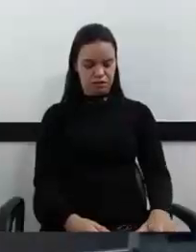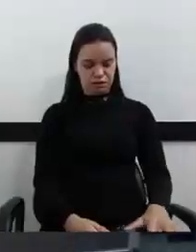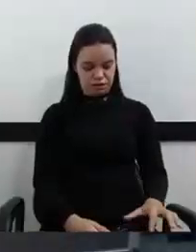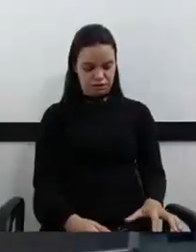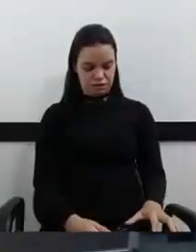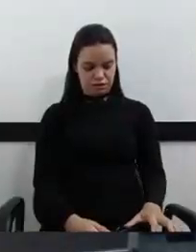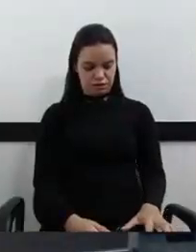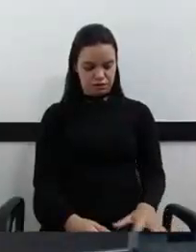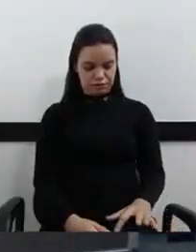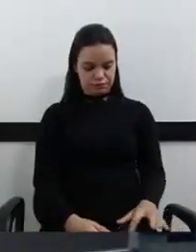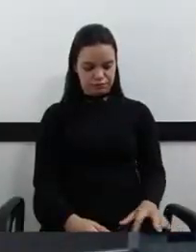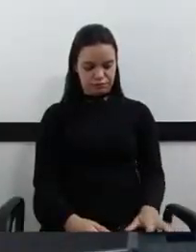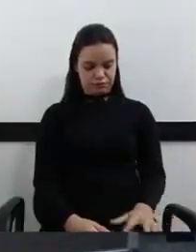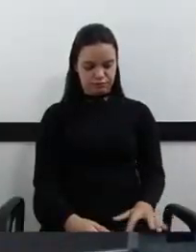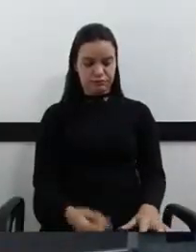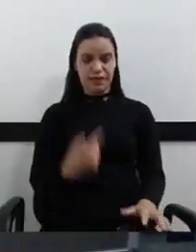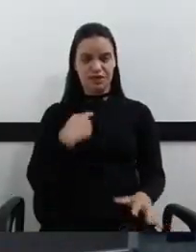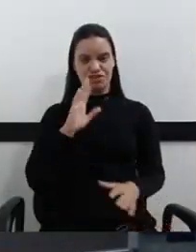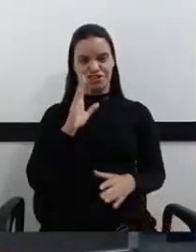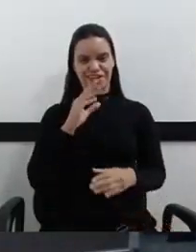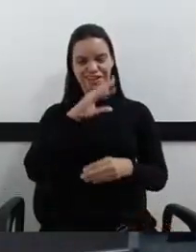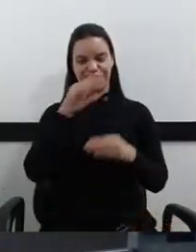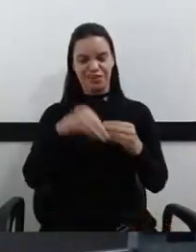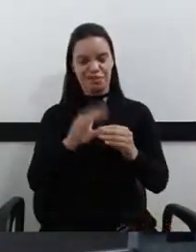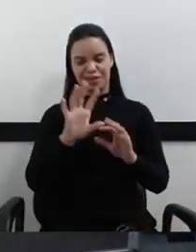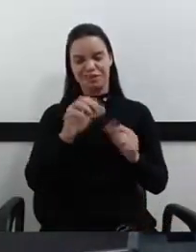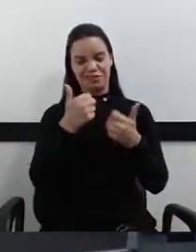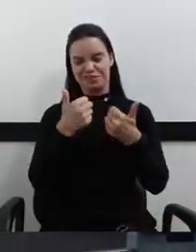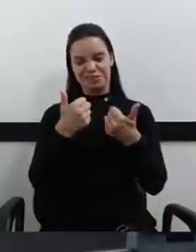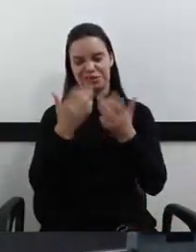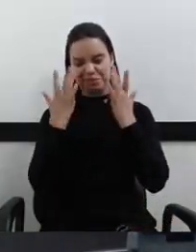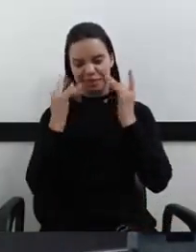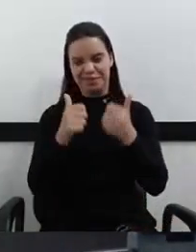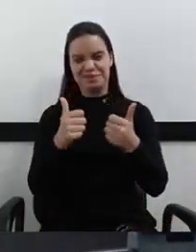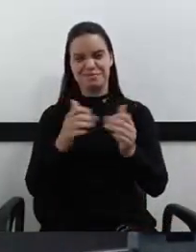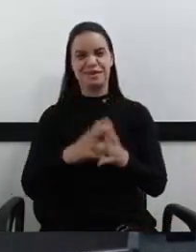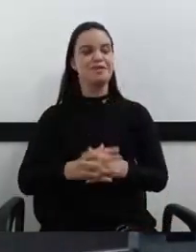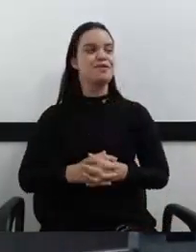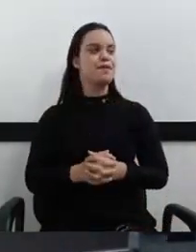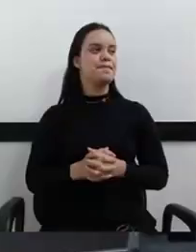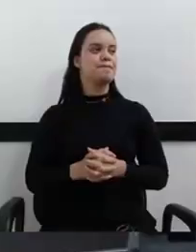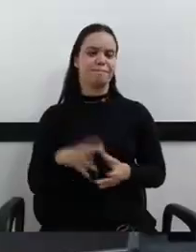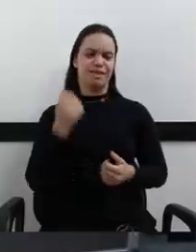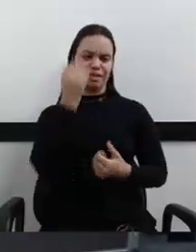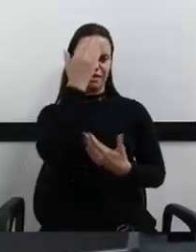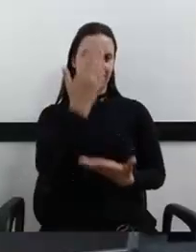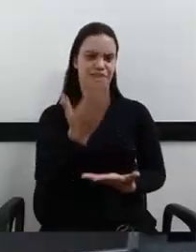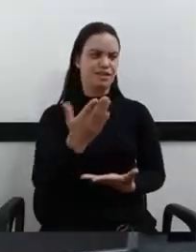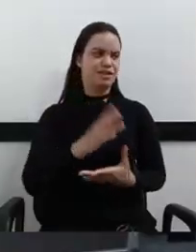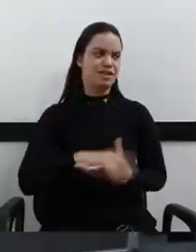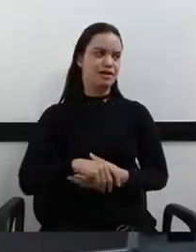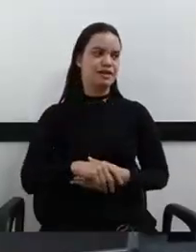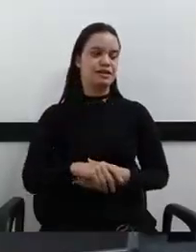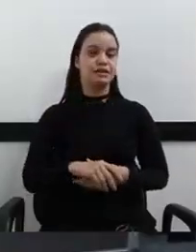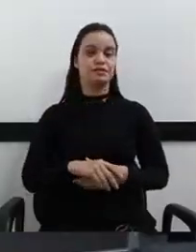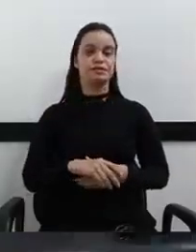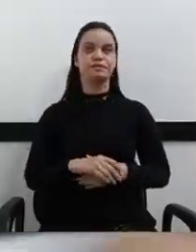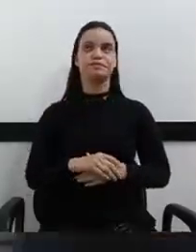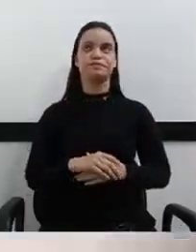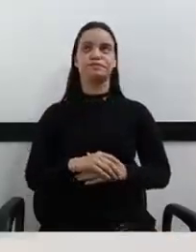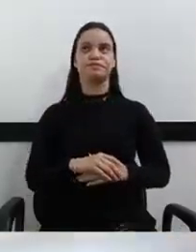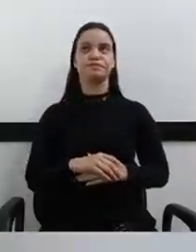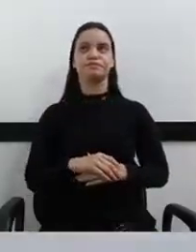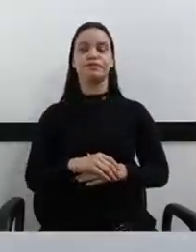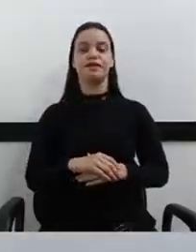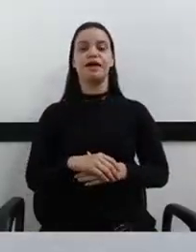Não, tudo bem. Faz parte dessas adequações de núcleo, tá certinho. Eu agradeço e aí eu retifico meu voto, então. Ok.